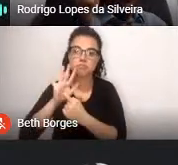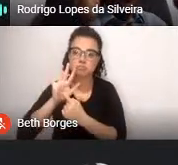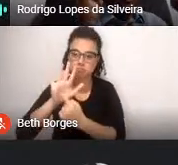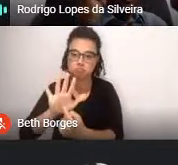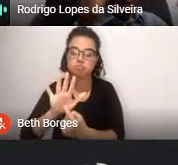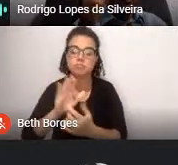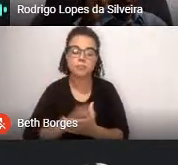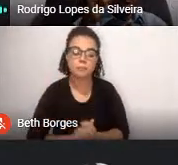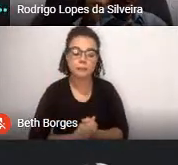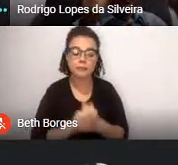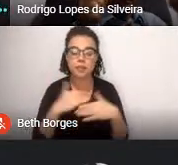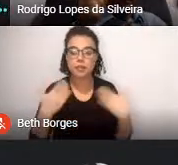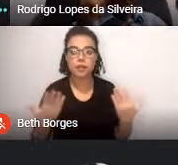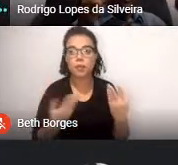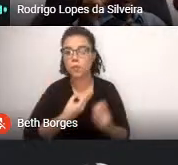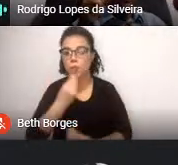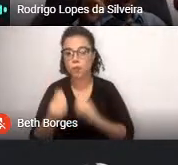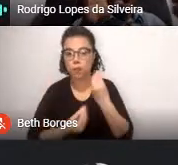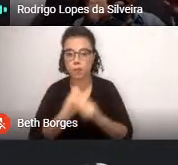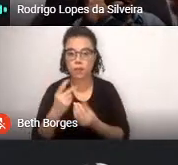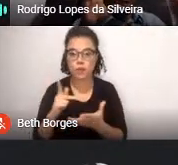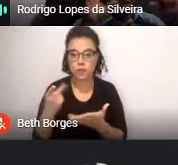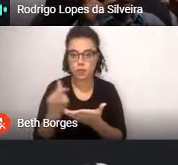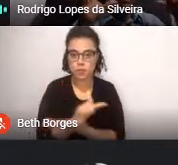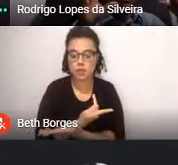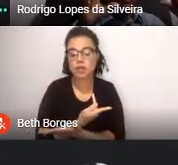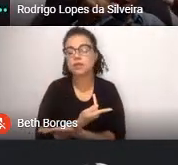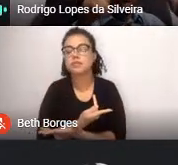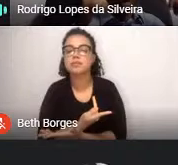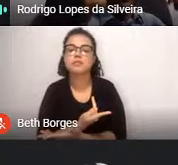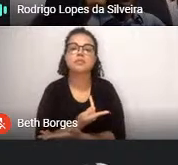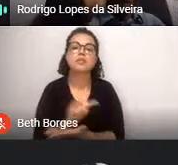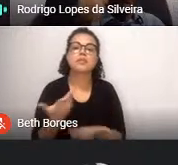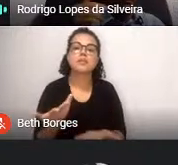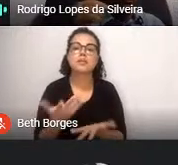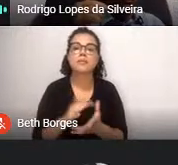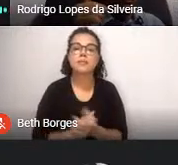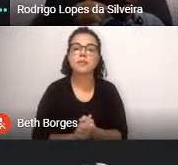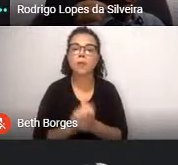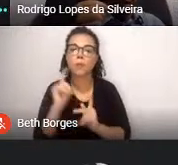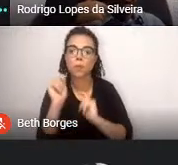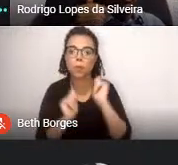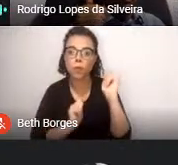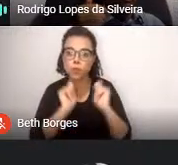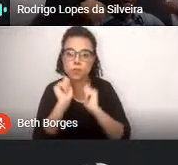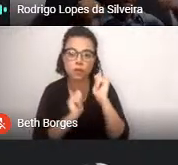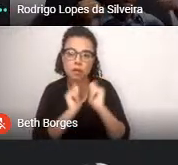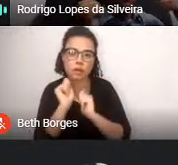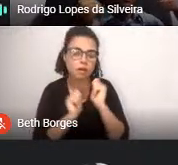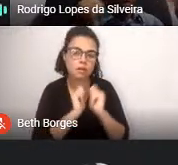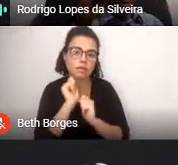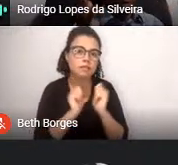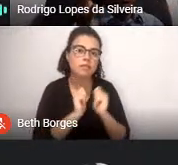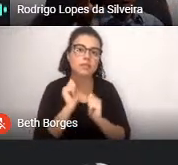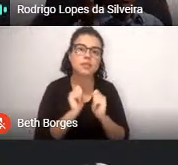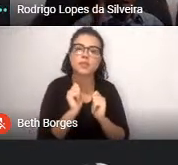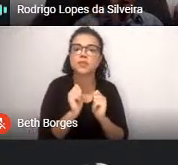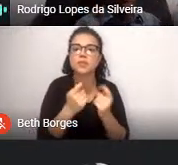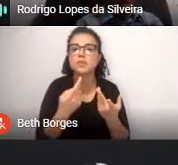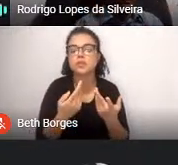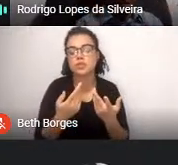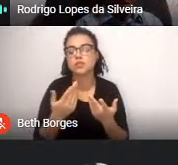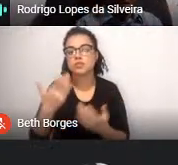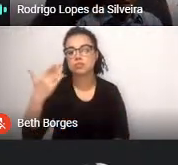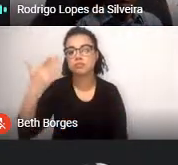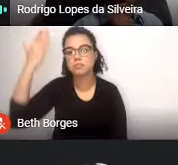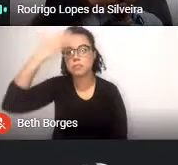administrar levando essas condições de enfrentamento de uma maneira bem mais real. Porque